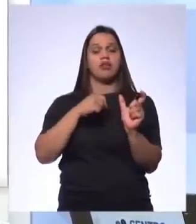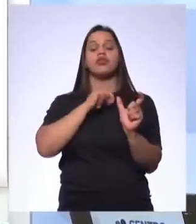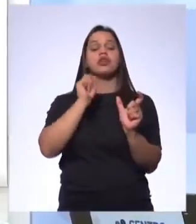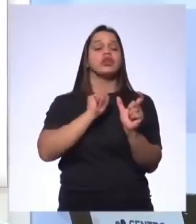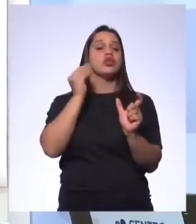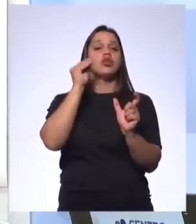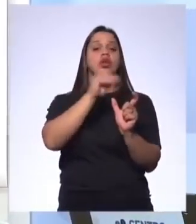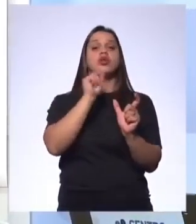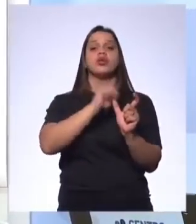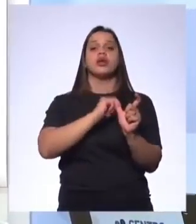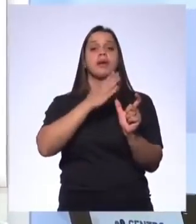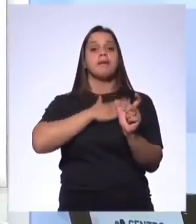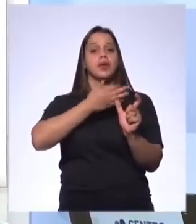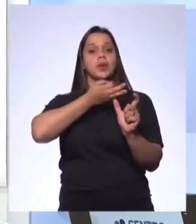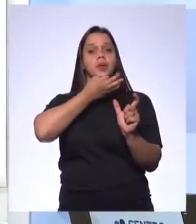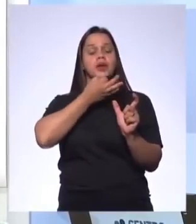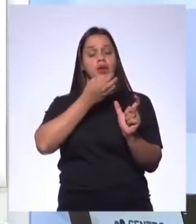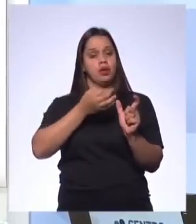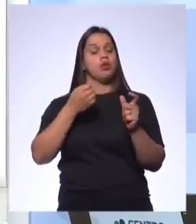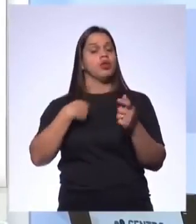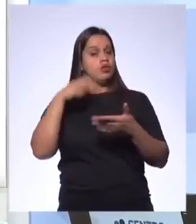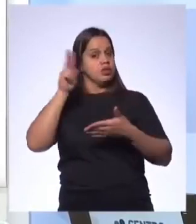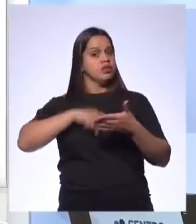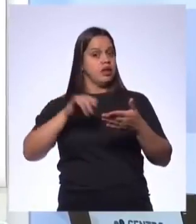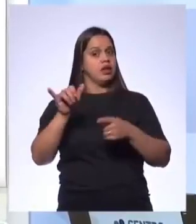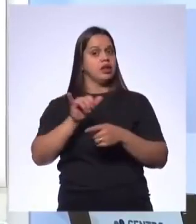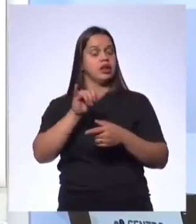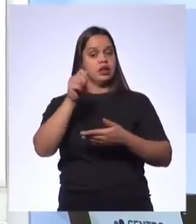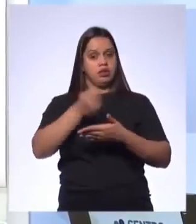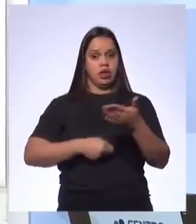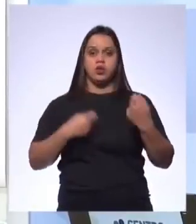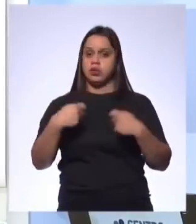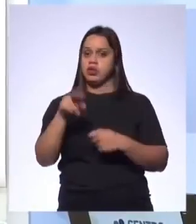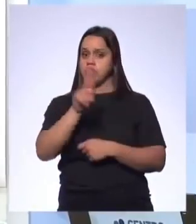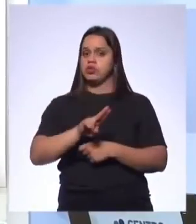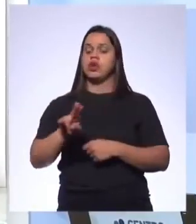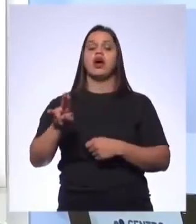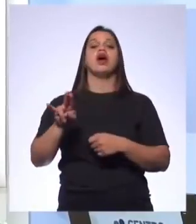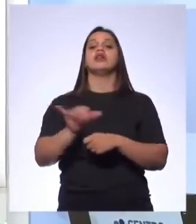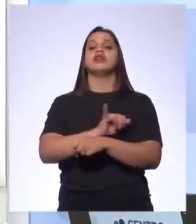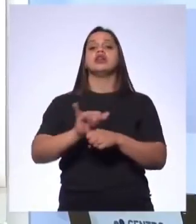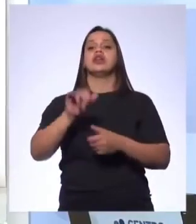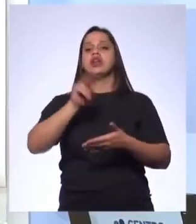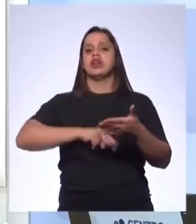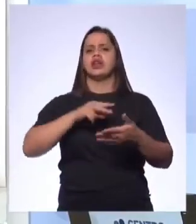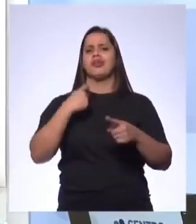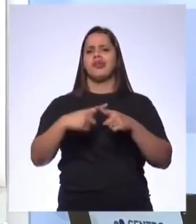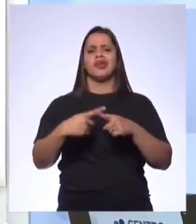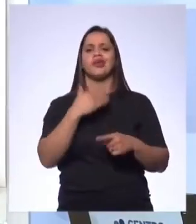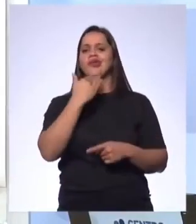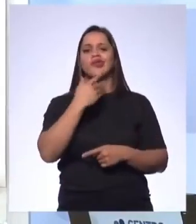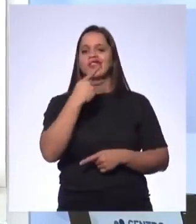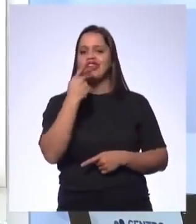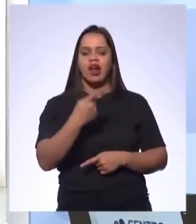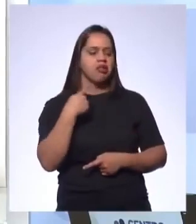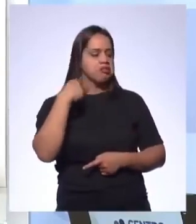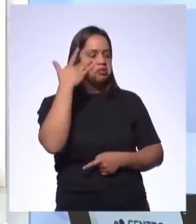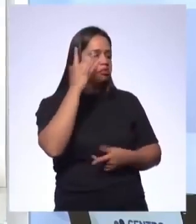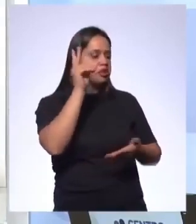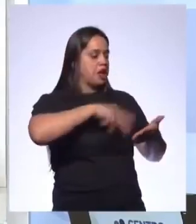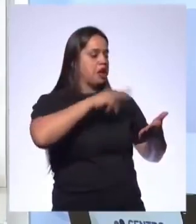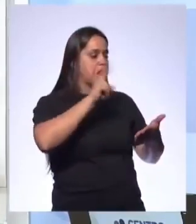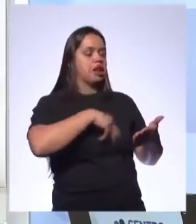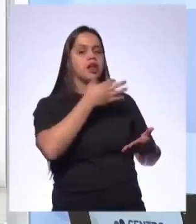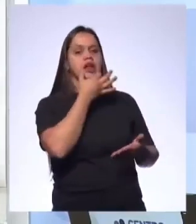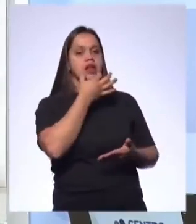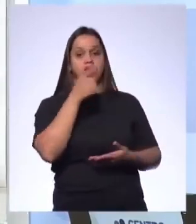tem que usar as estratégias de leitura para te ajudar. Então, não adianta ficar falando, eu não sei ler inglês. Você não sabe colocar em